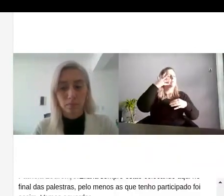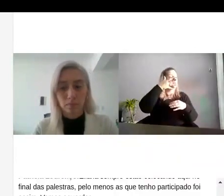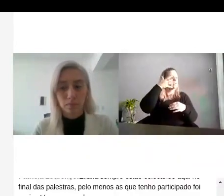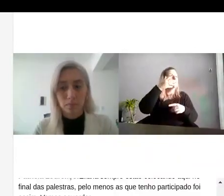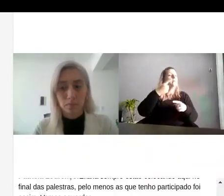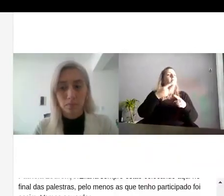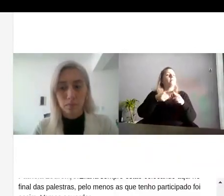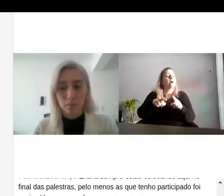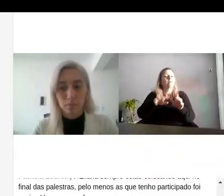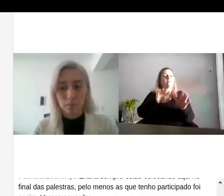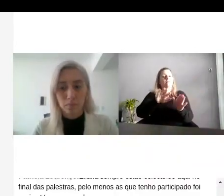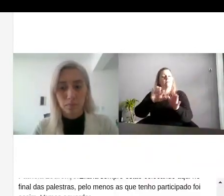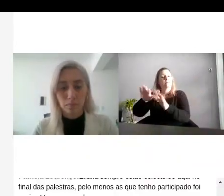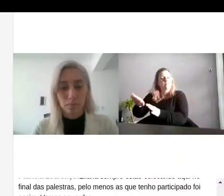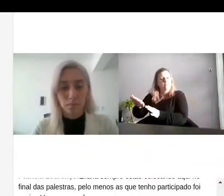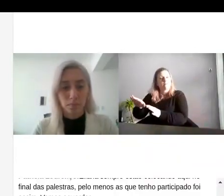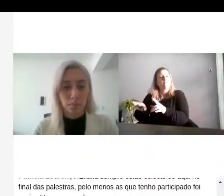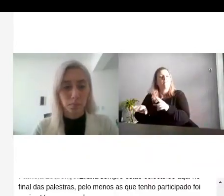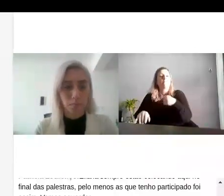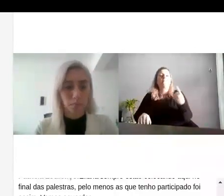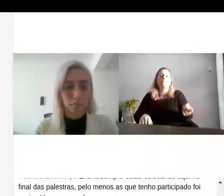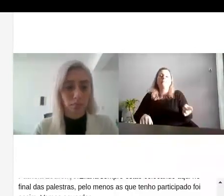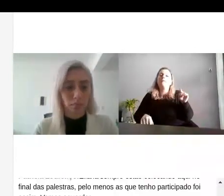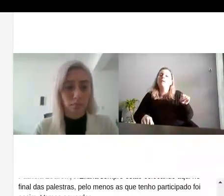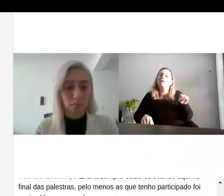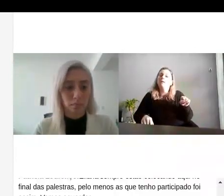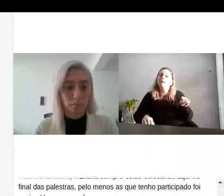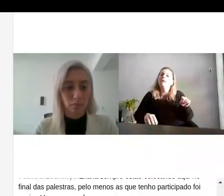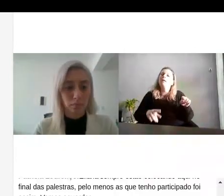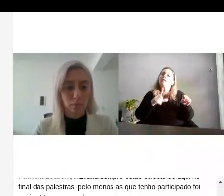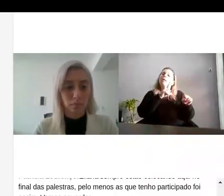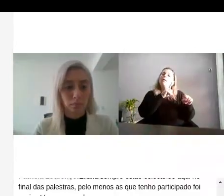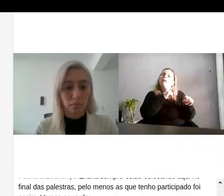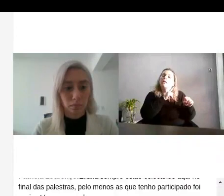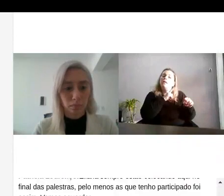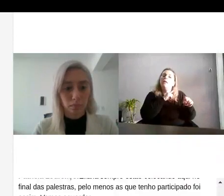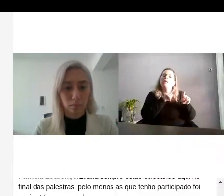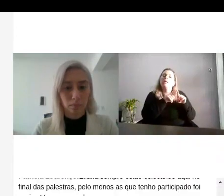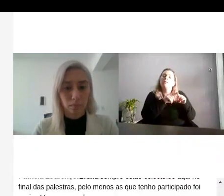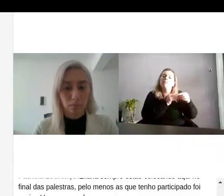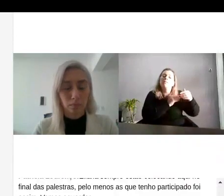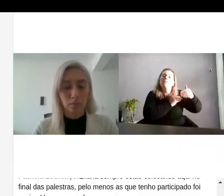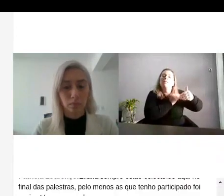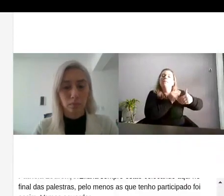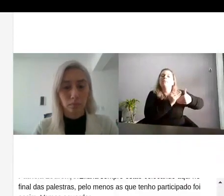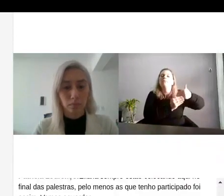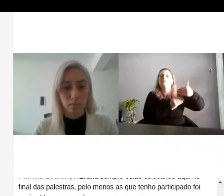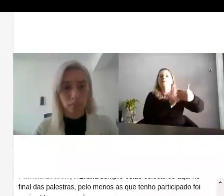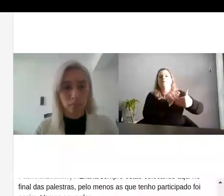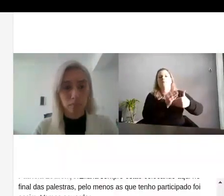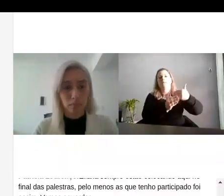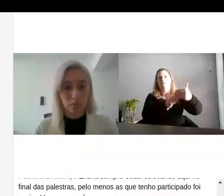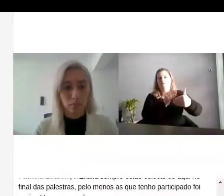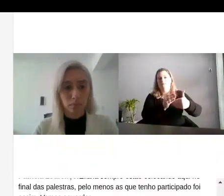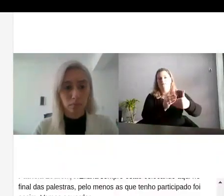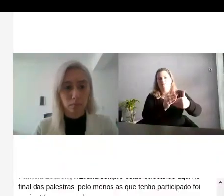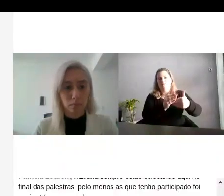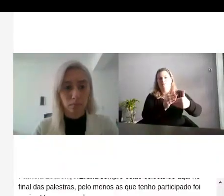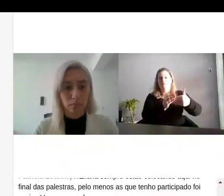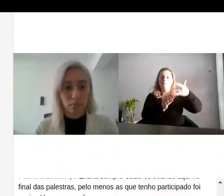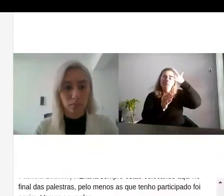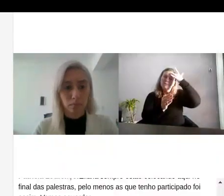existe também um processo em andamento em que as pessoas com deficiência só